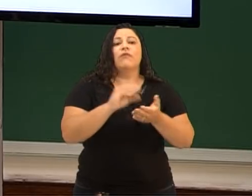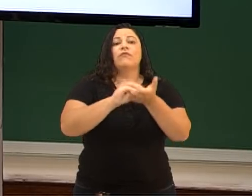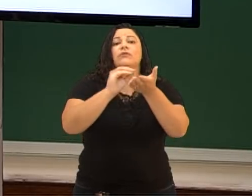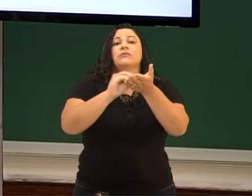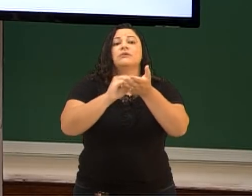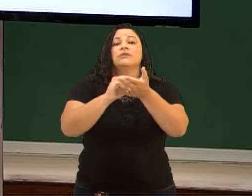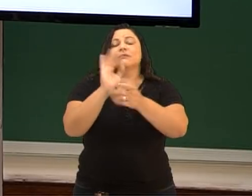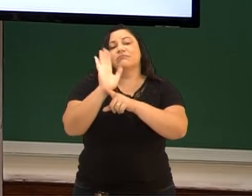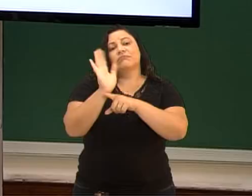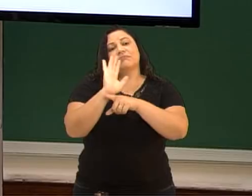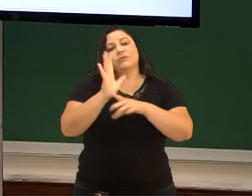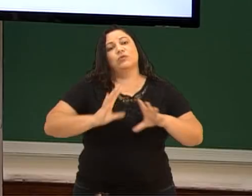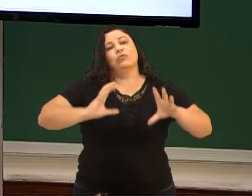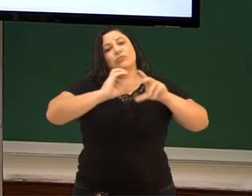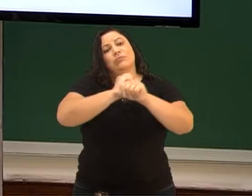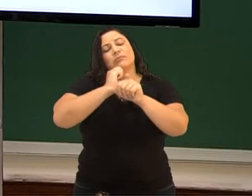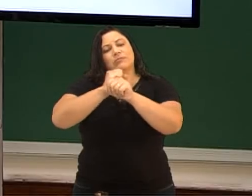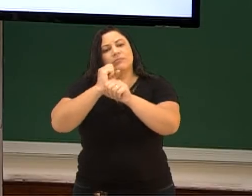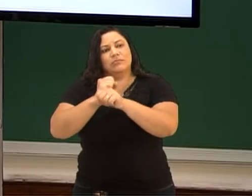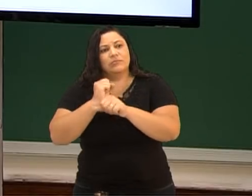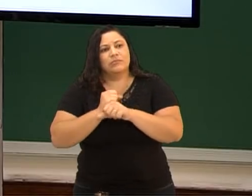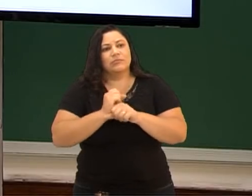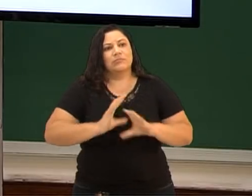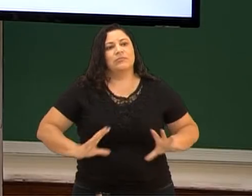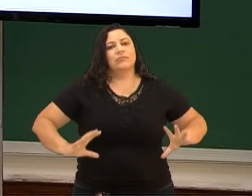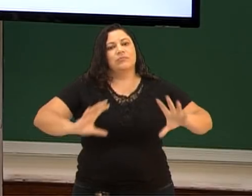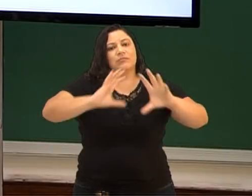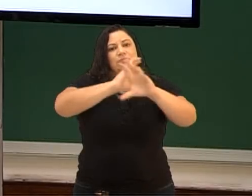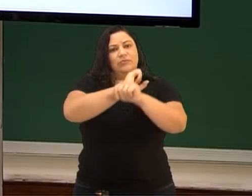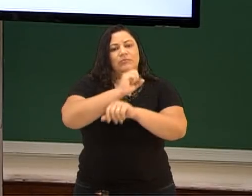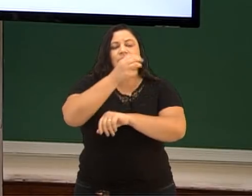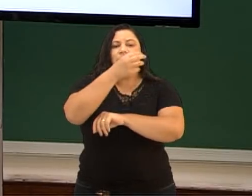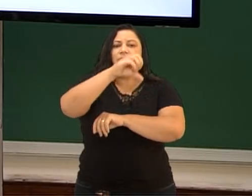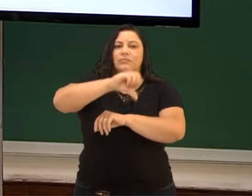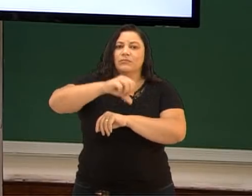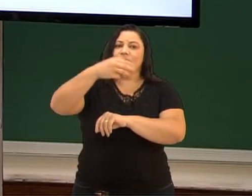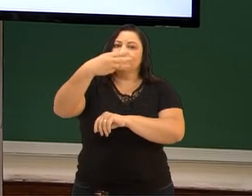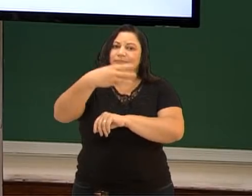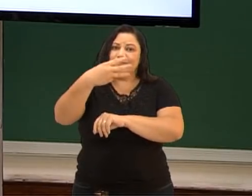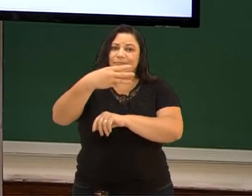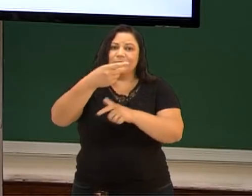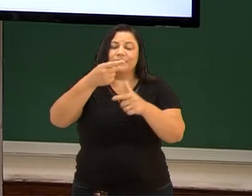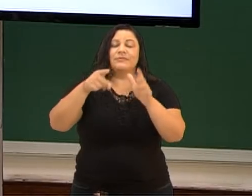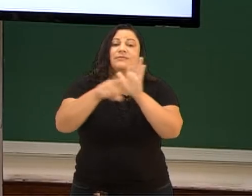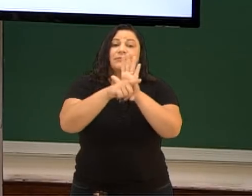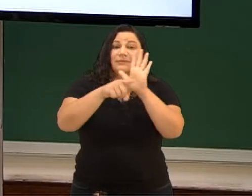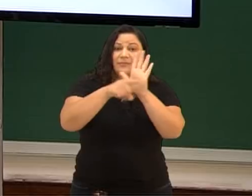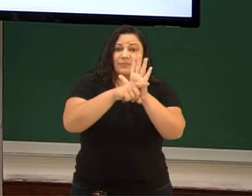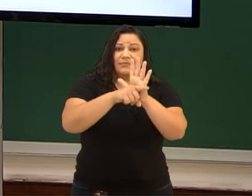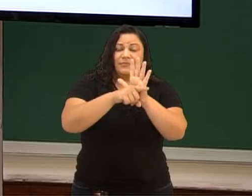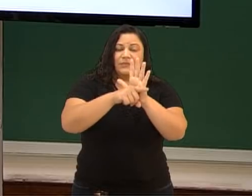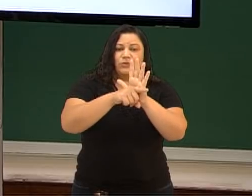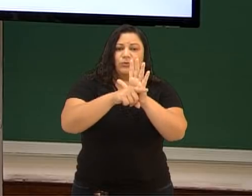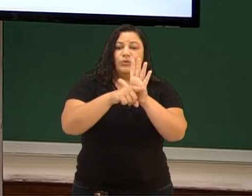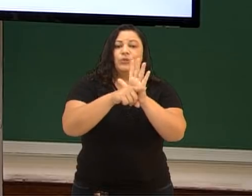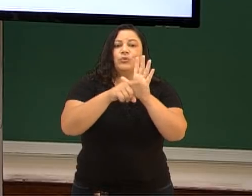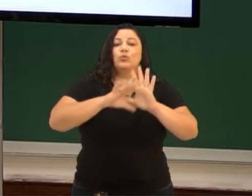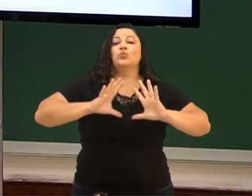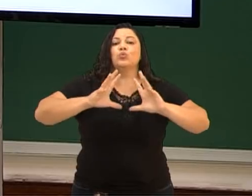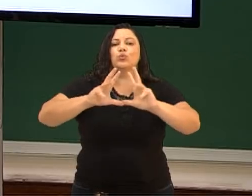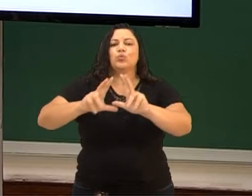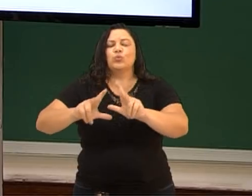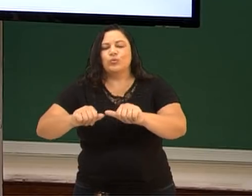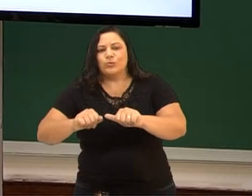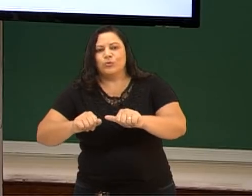Então eu posso somar todos, que deu quanto? 93, e diminuir do meu total. Qual que é o total mesmo?